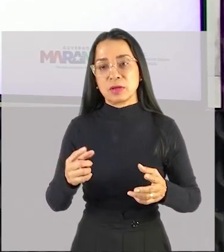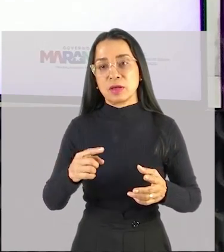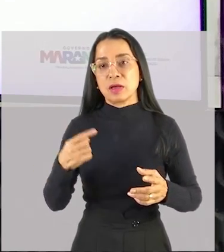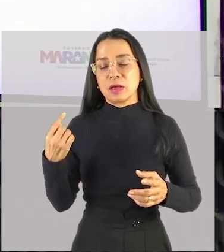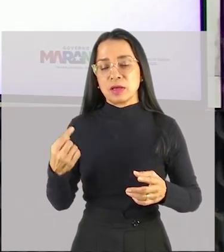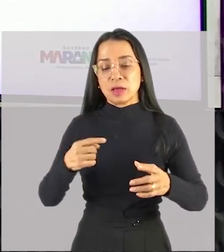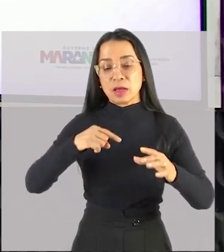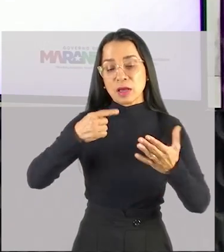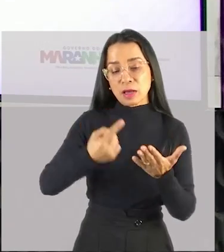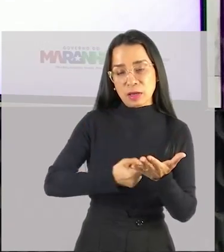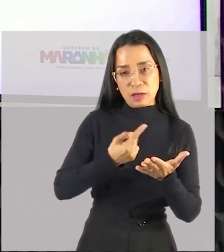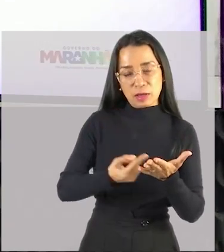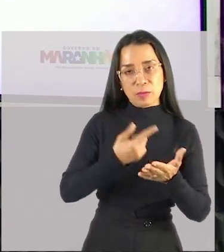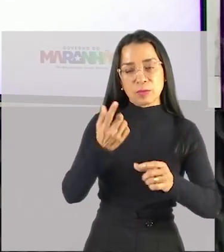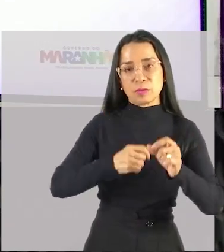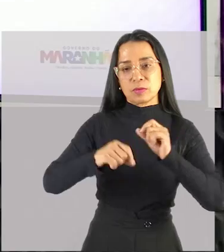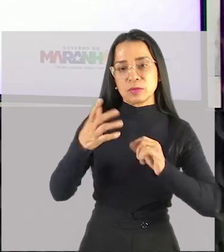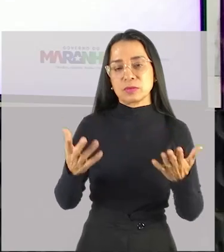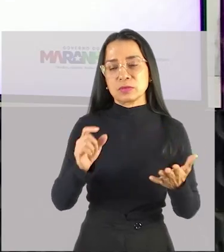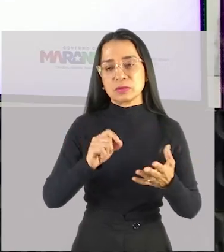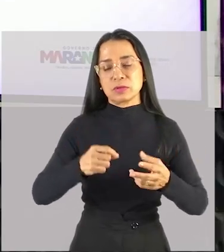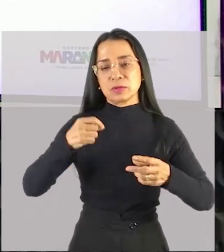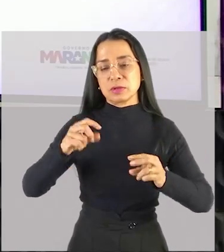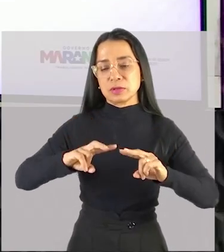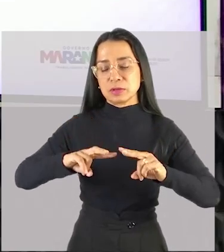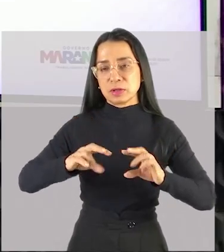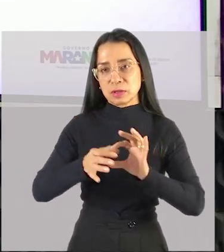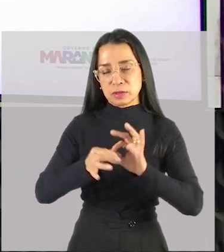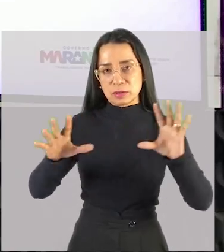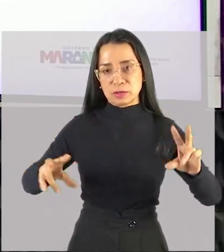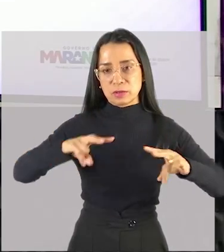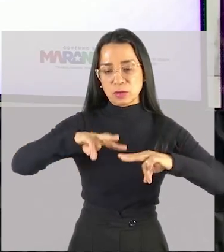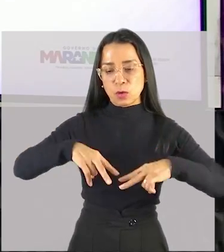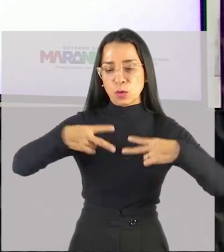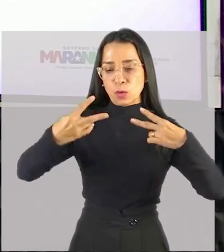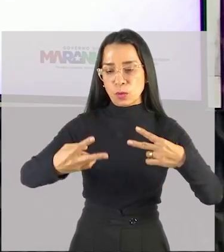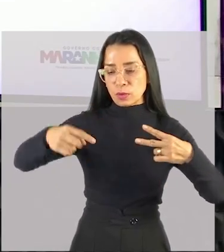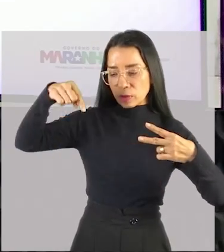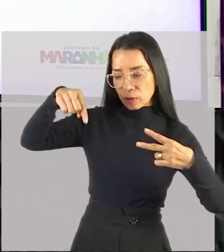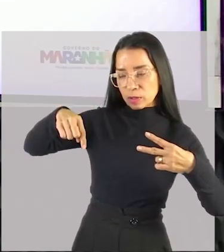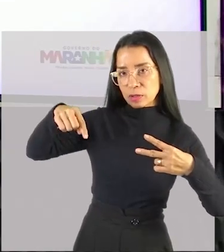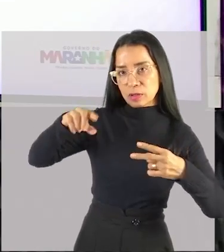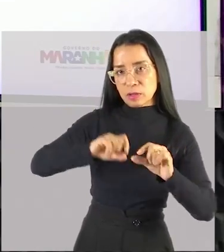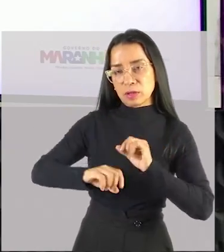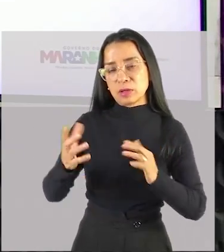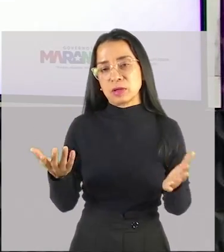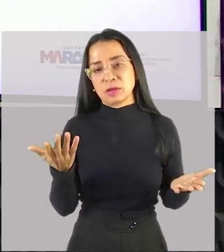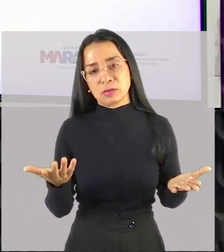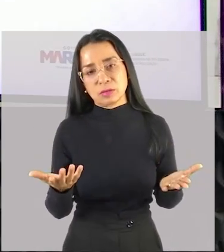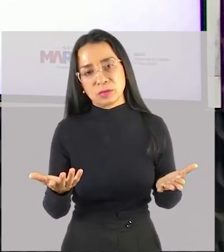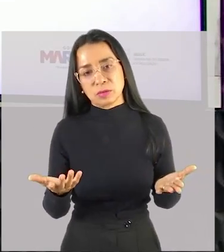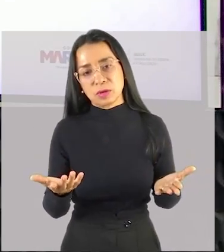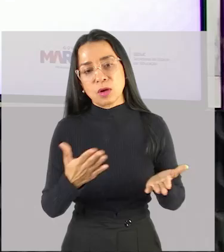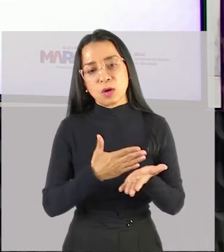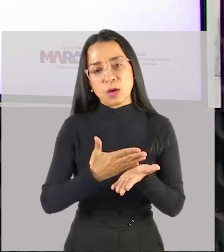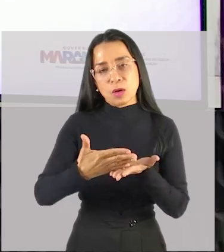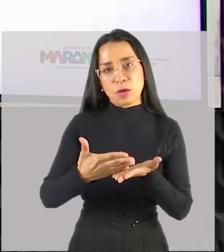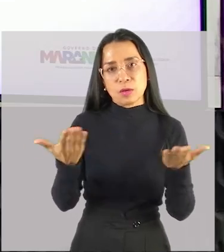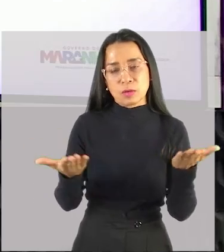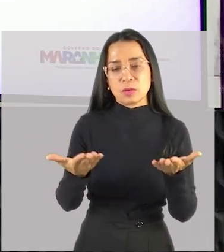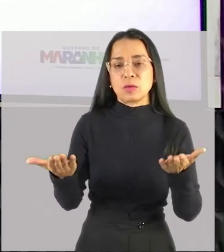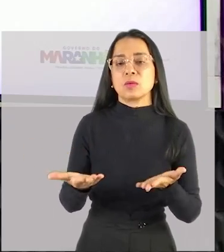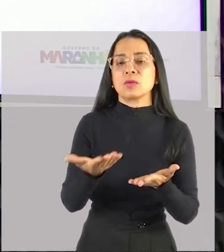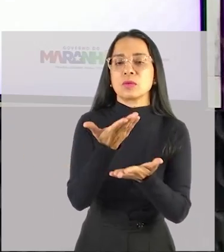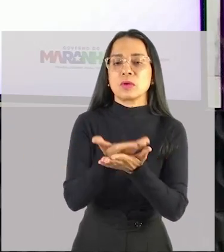nosso material, perdão, ele está disponível no link abaixo, beleza? Então, pessoal, né, hoje vamos começar mais uma